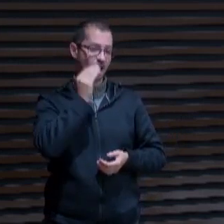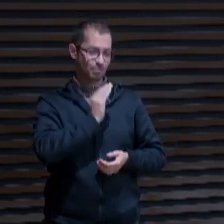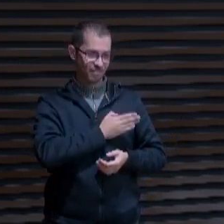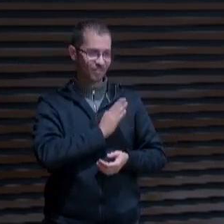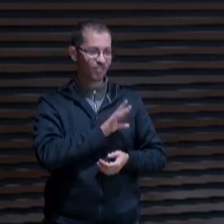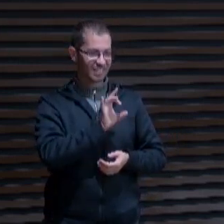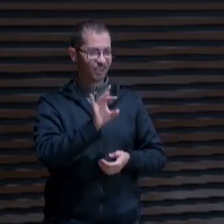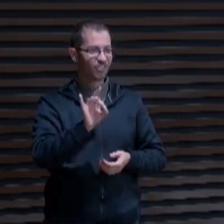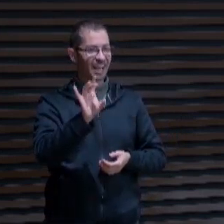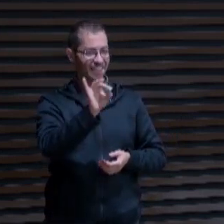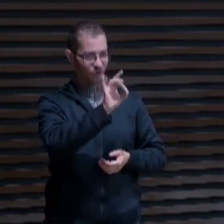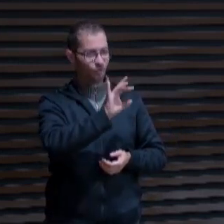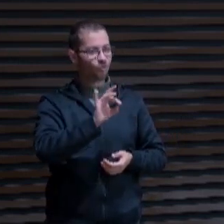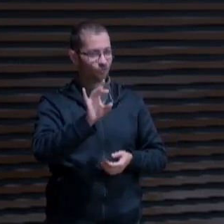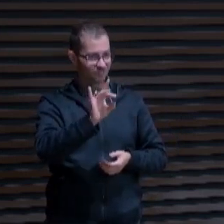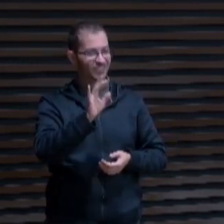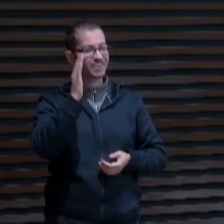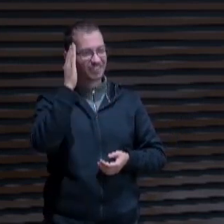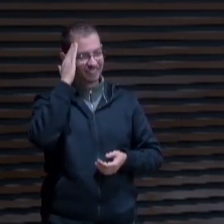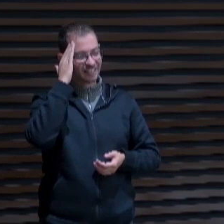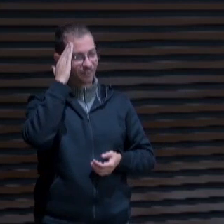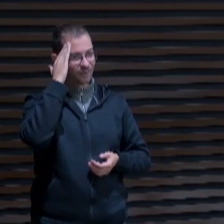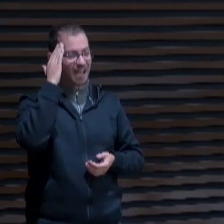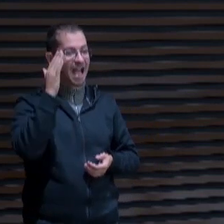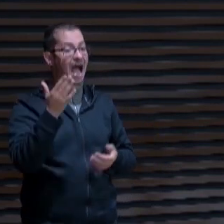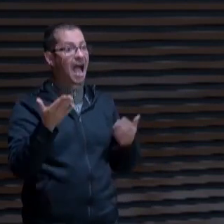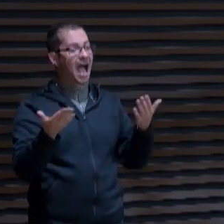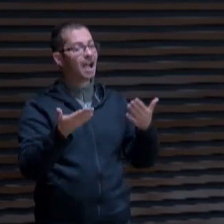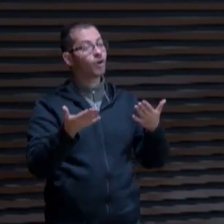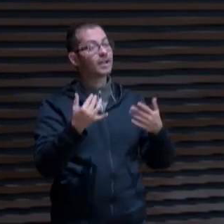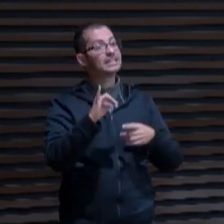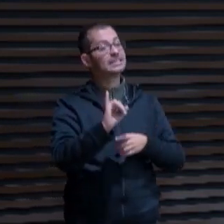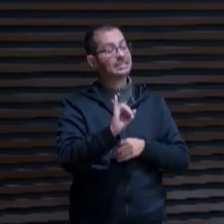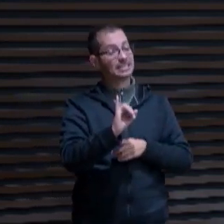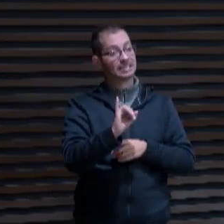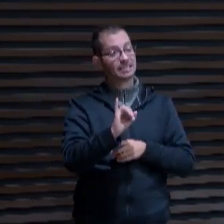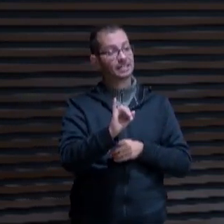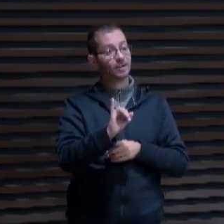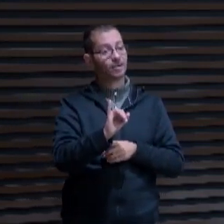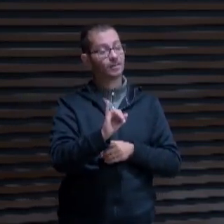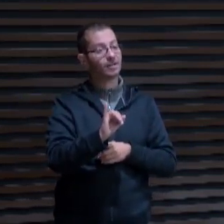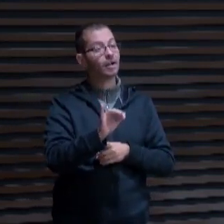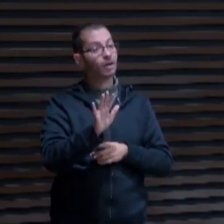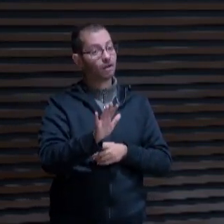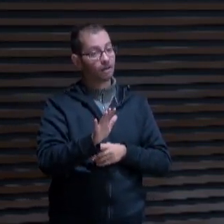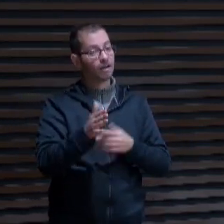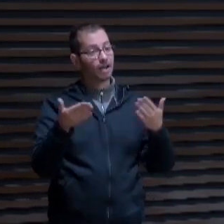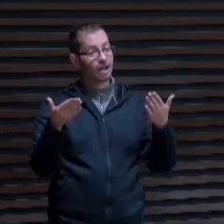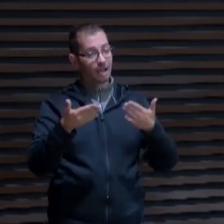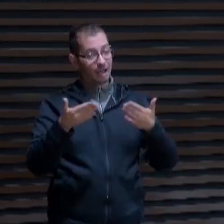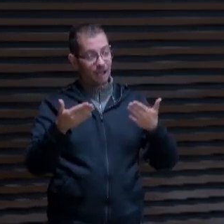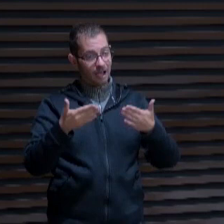que os ouvidos dele não suportam isso. Quando nós nos juntamos,